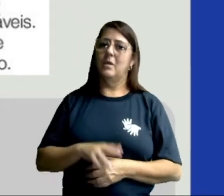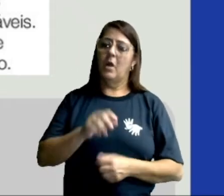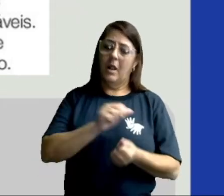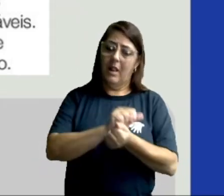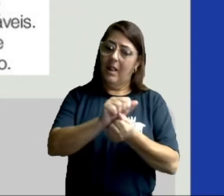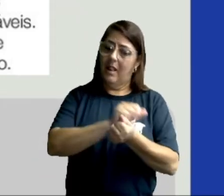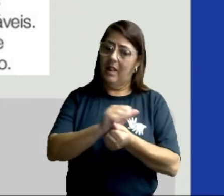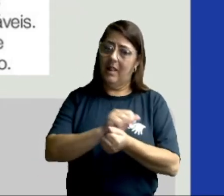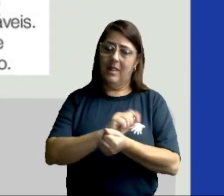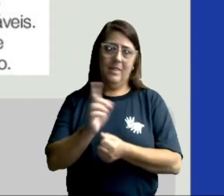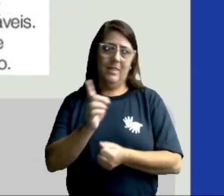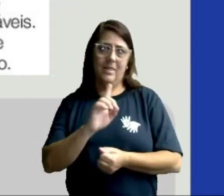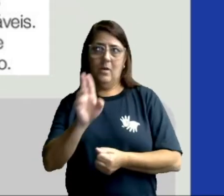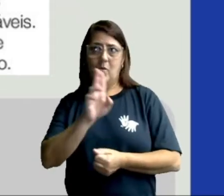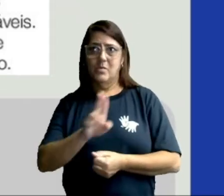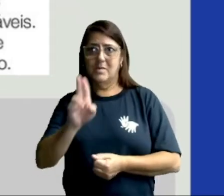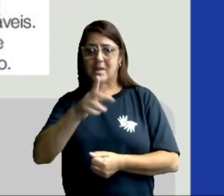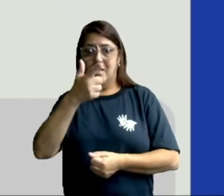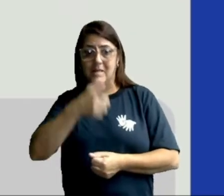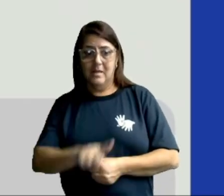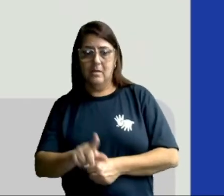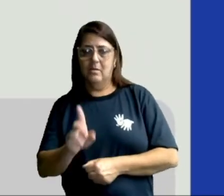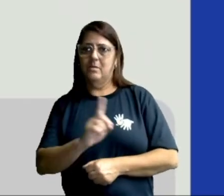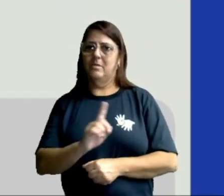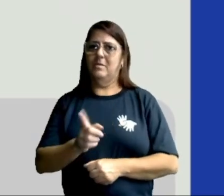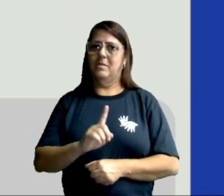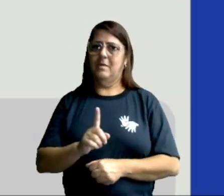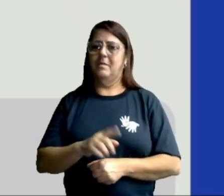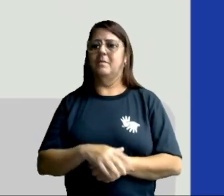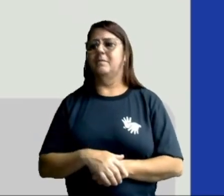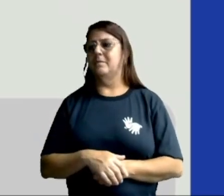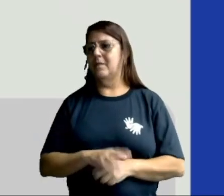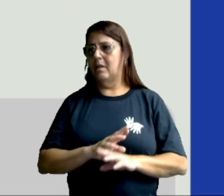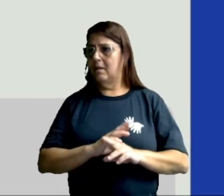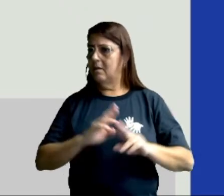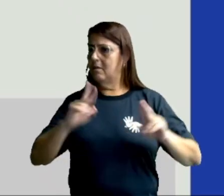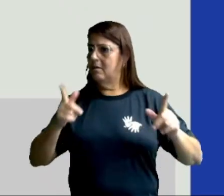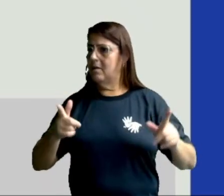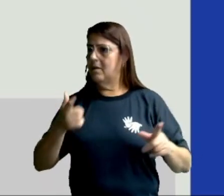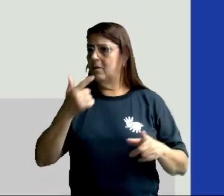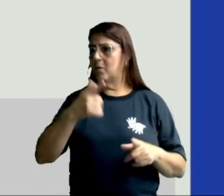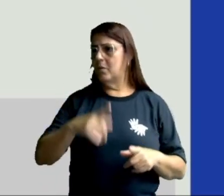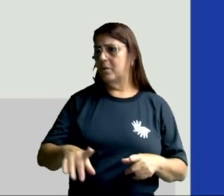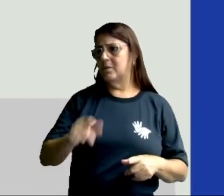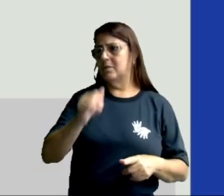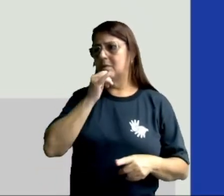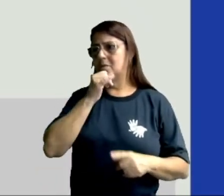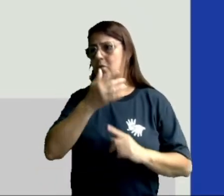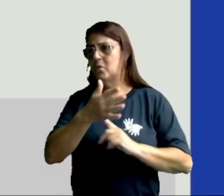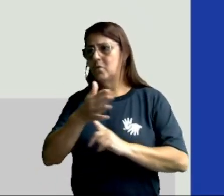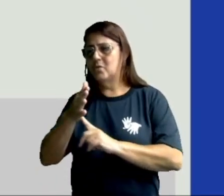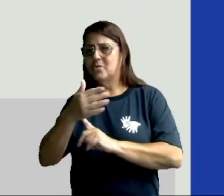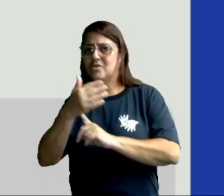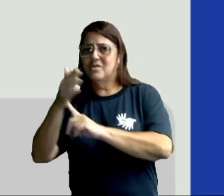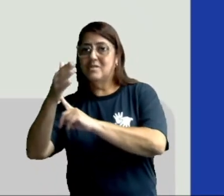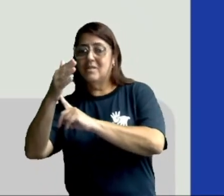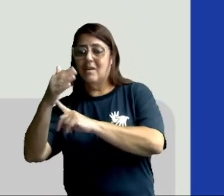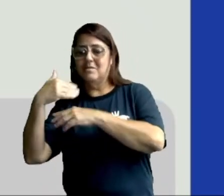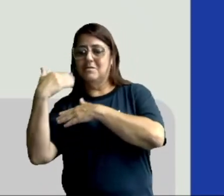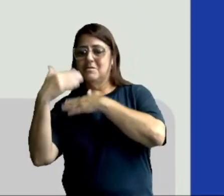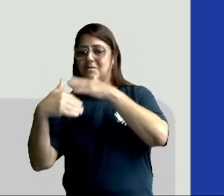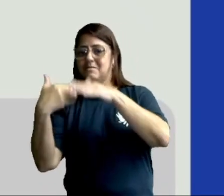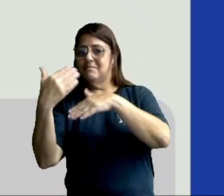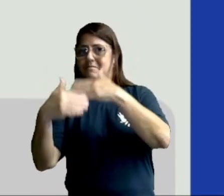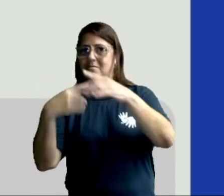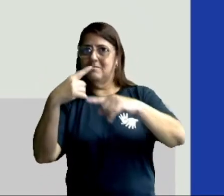poder ser reutilizada como uma fraldinha de pano, tá certo? Aí a gente vê mais um exemplo da tecnologia nos dando um avanço aí